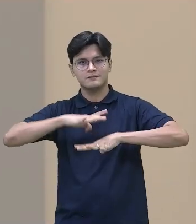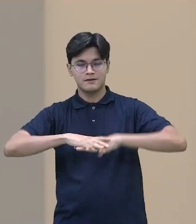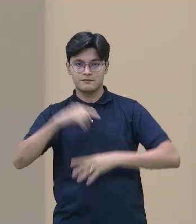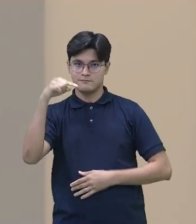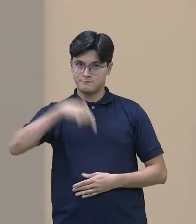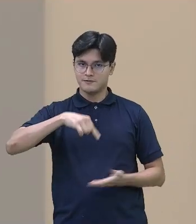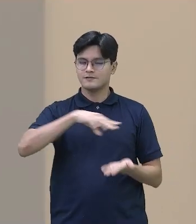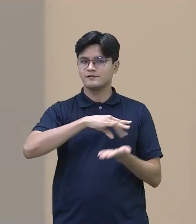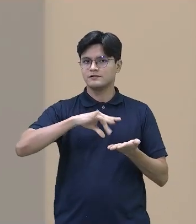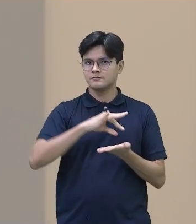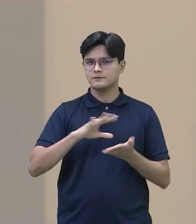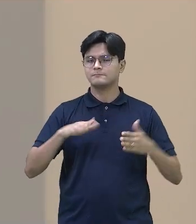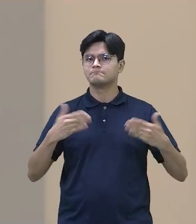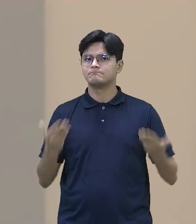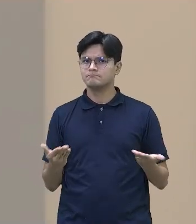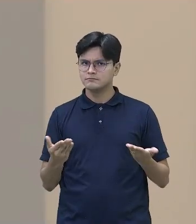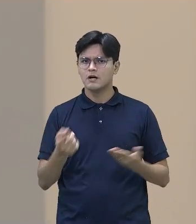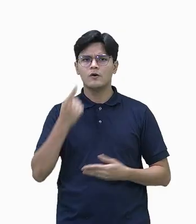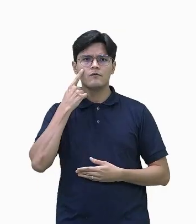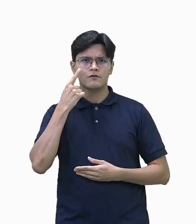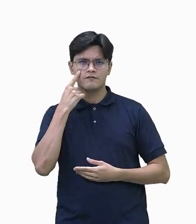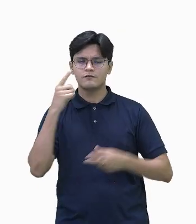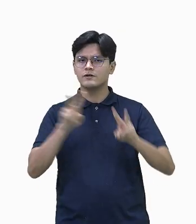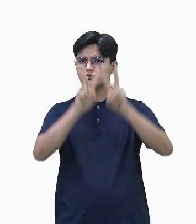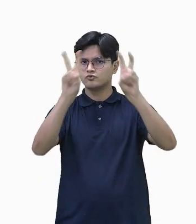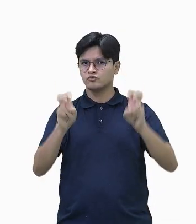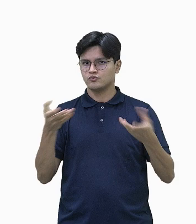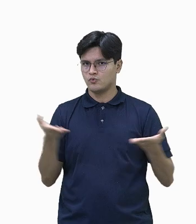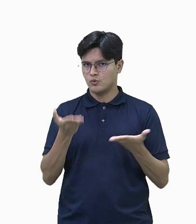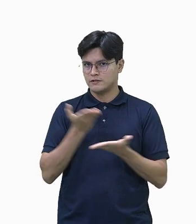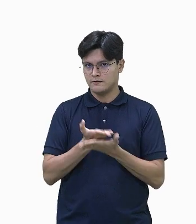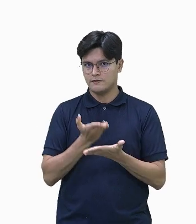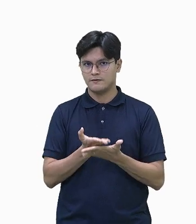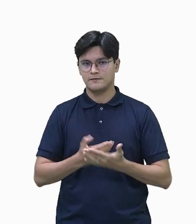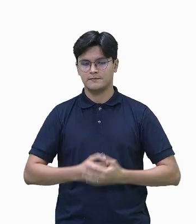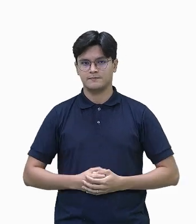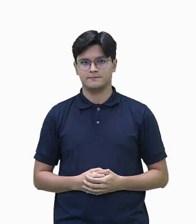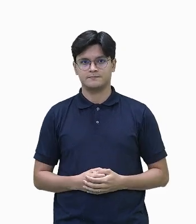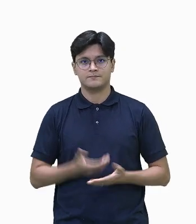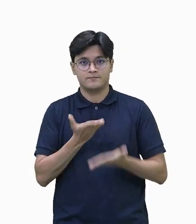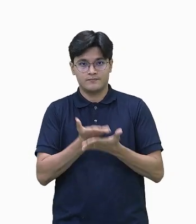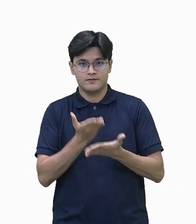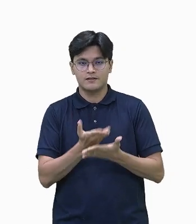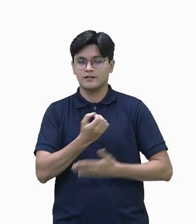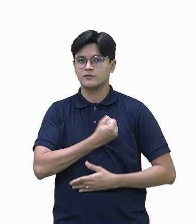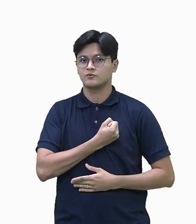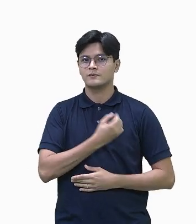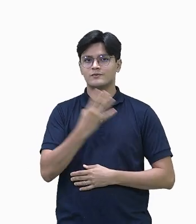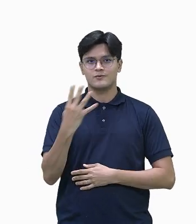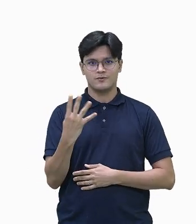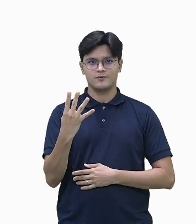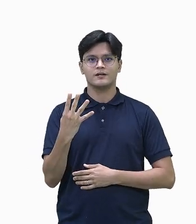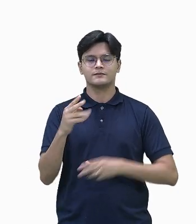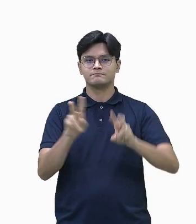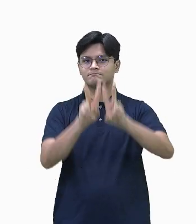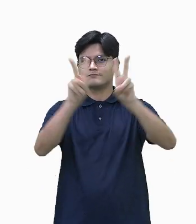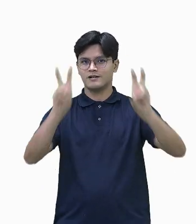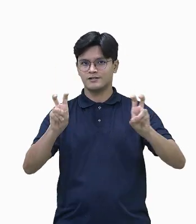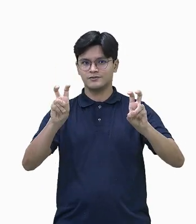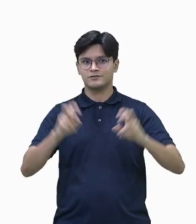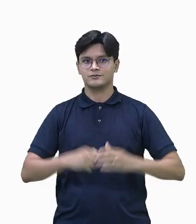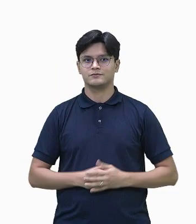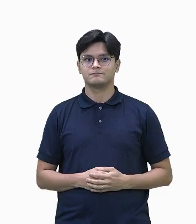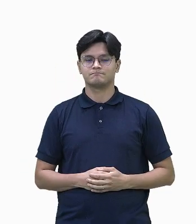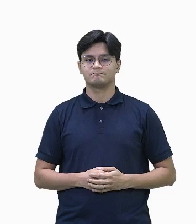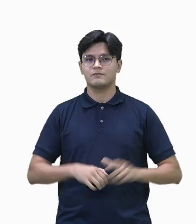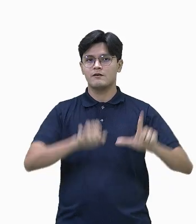agora verificar o assunto desta aula. Nós temos então aí, aula de número 4, objeto de conhecimento,